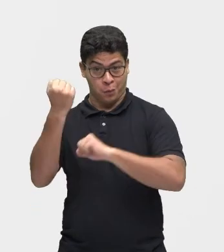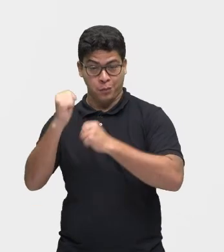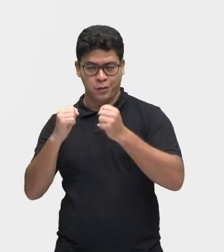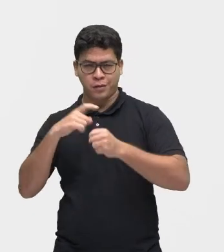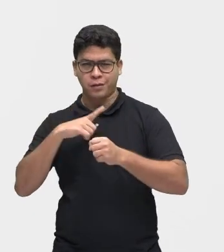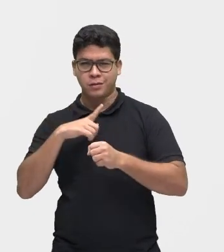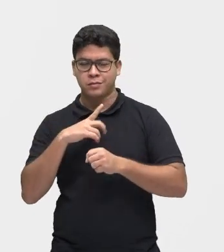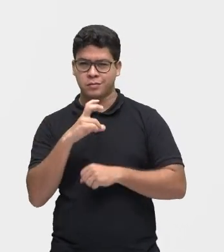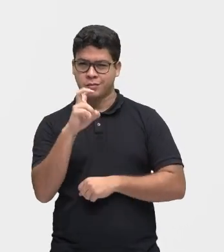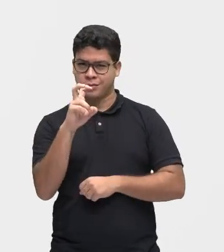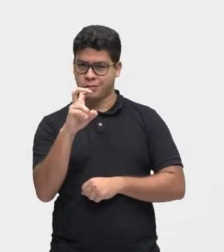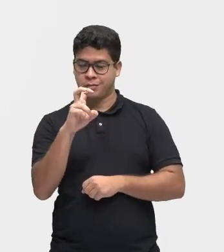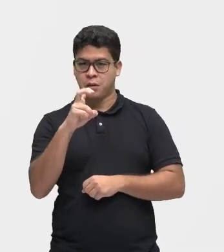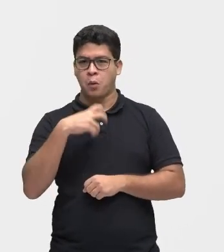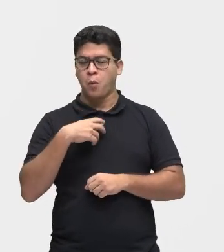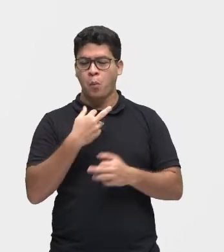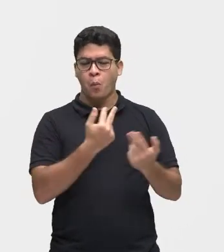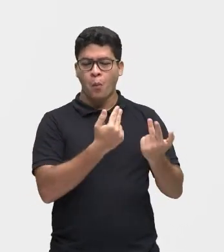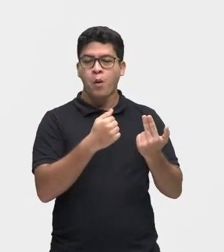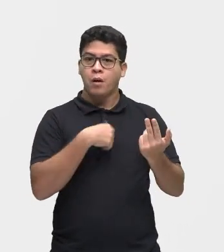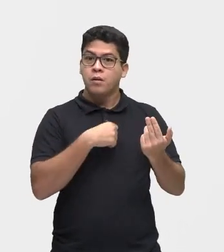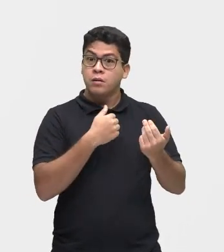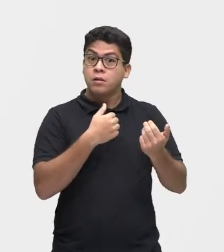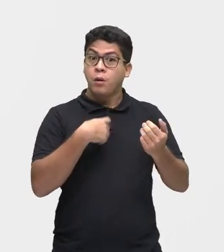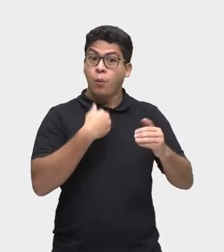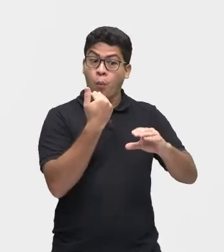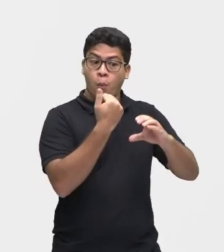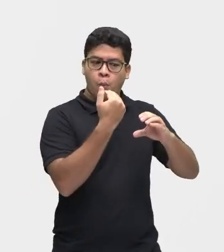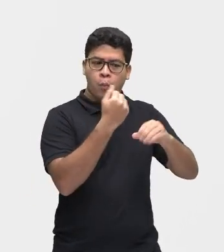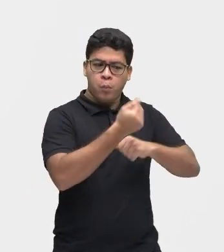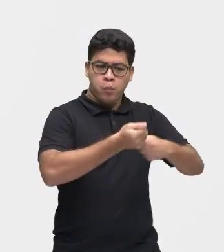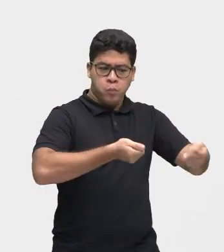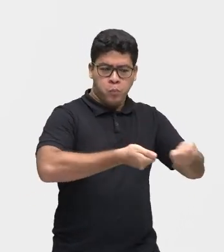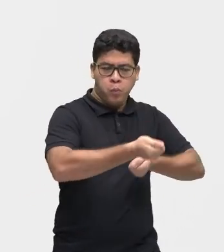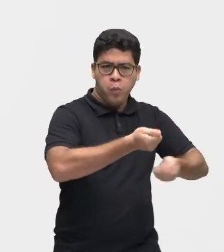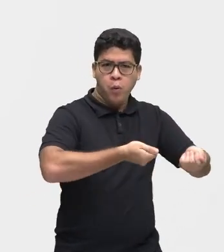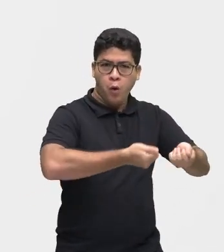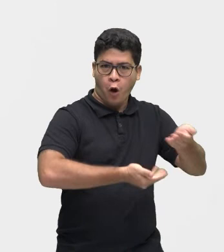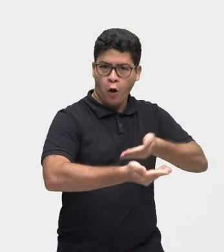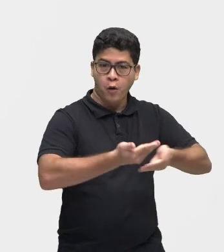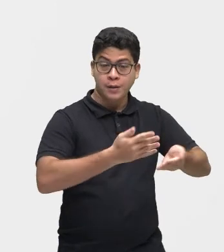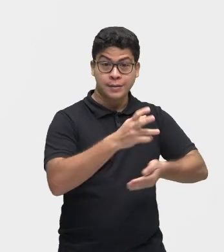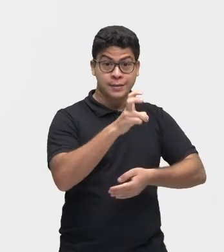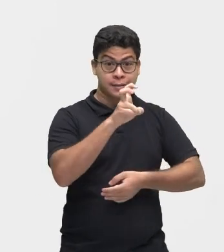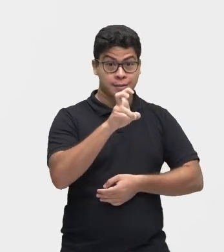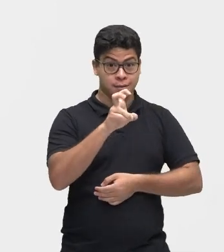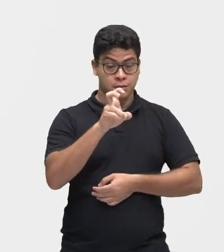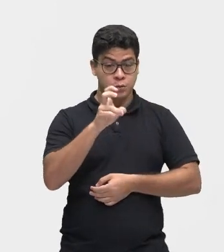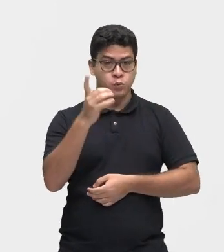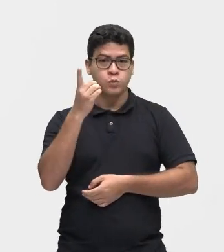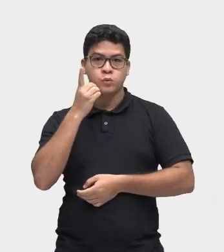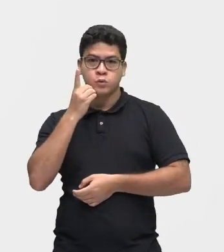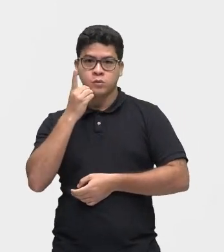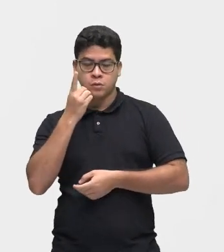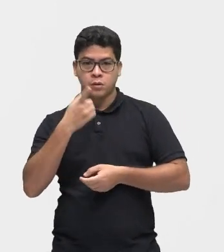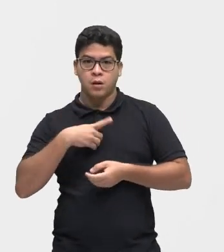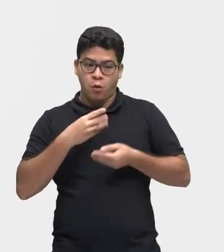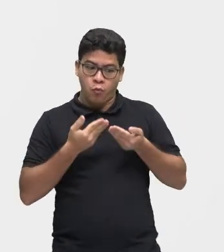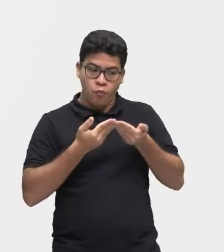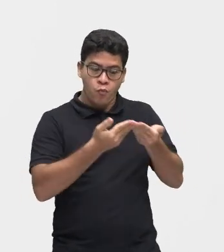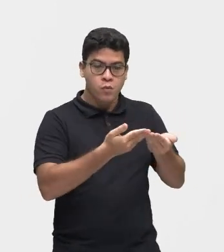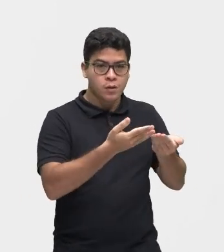5 máquinas iguais produzem 600 peças em 5 dias. Vamos calcular quantas dessas